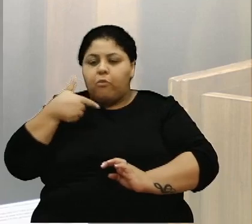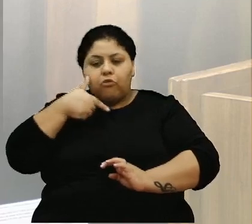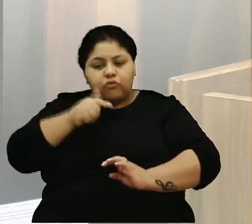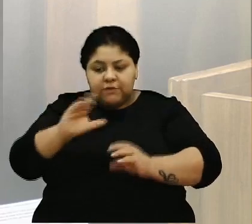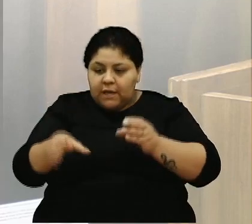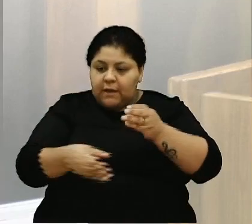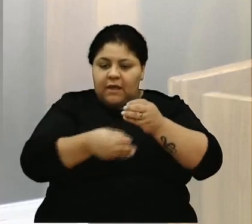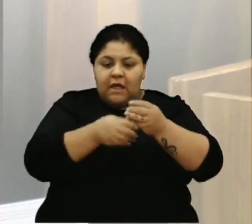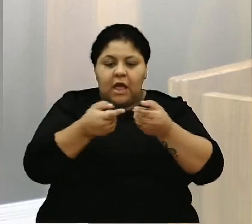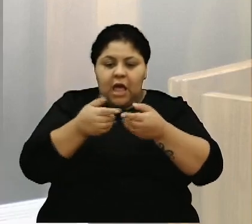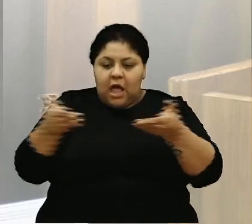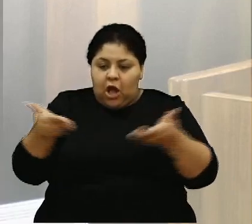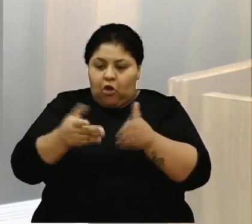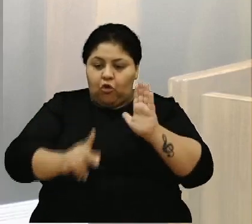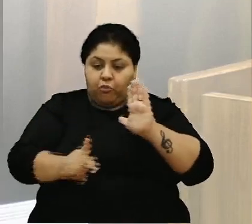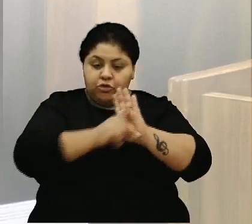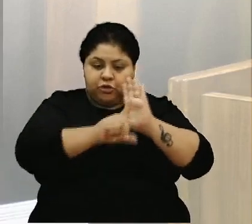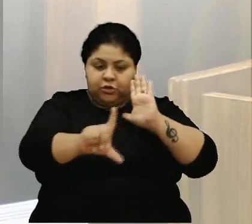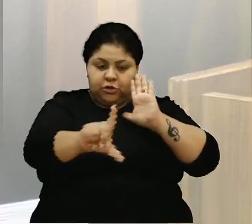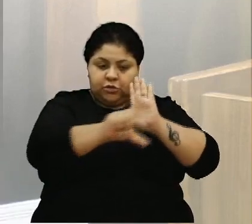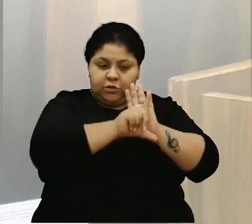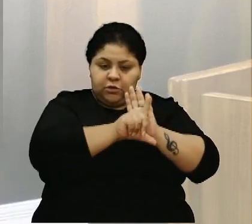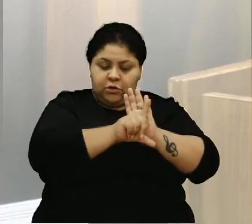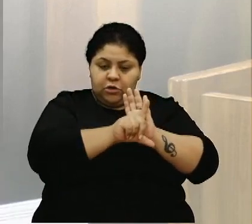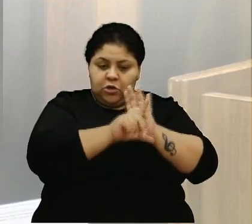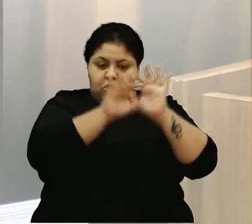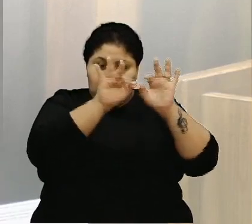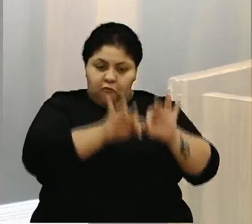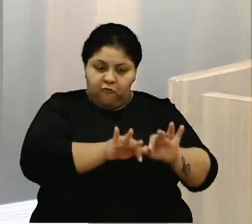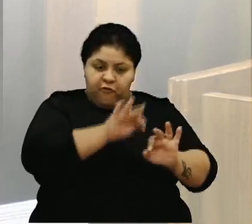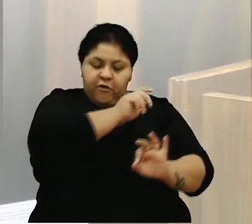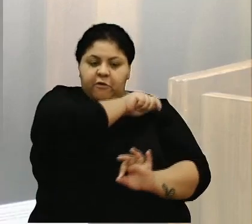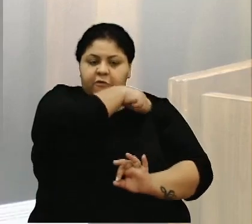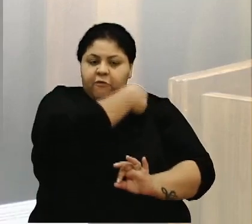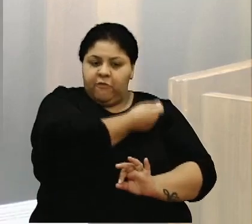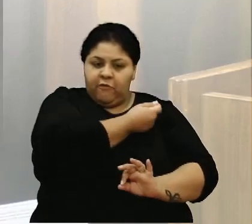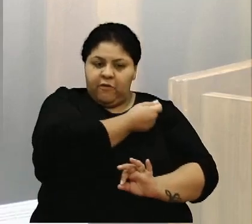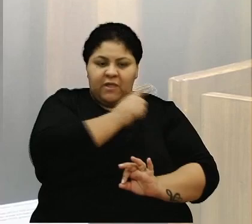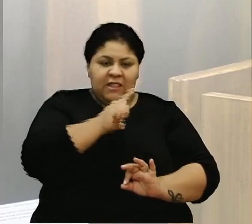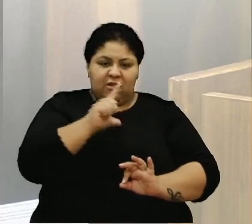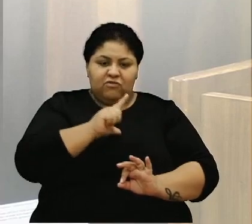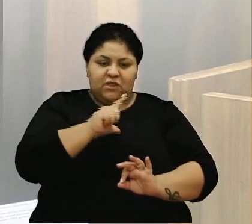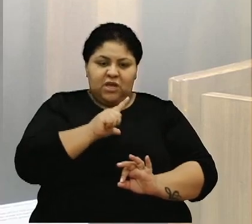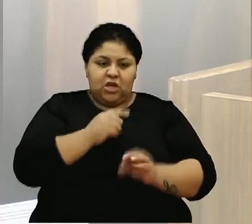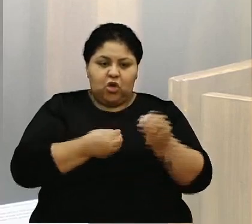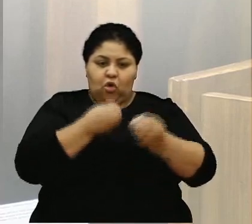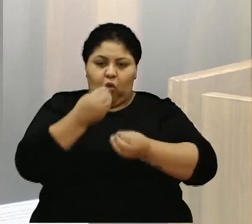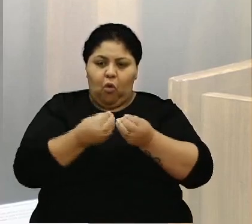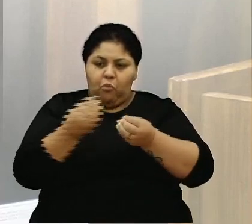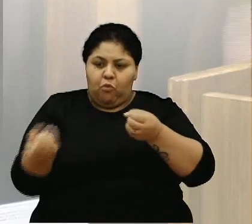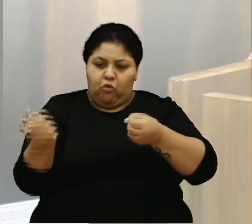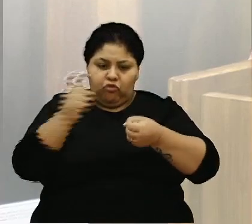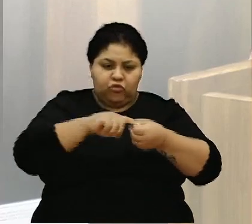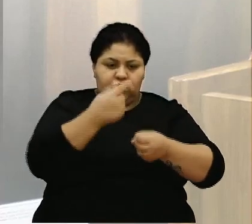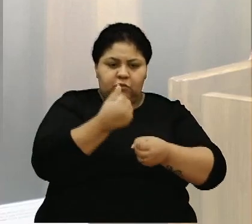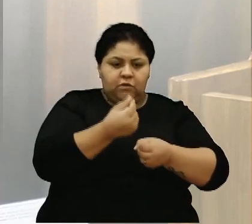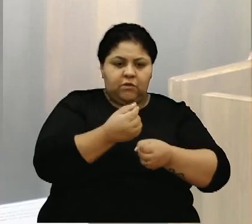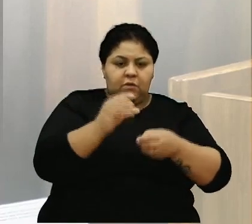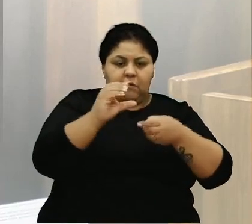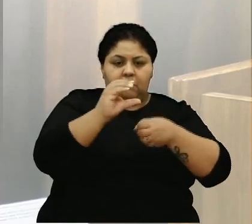Agora, um projeto de lei com renúncia de receita, sem dizer onde que vai sair esse recurso, ela é